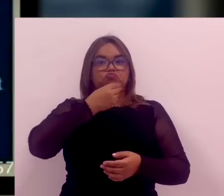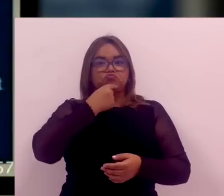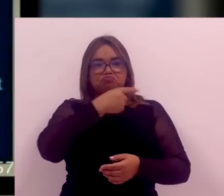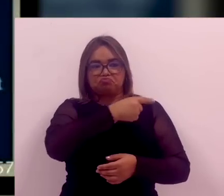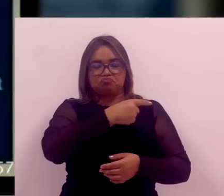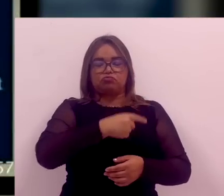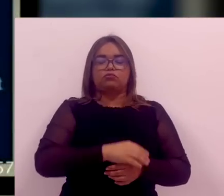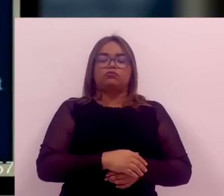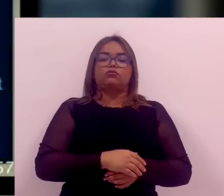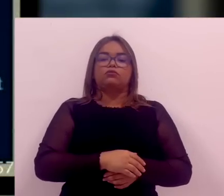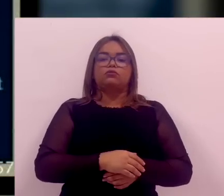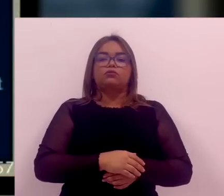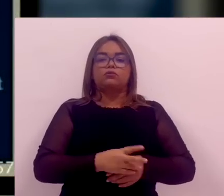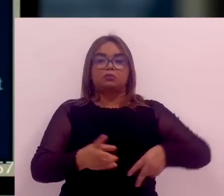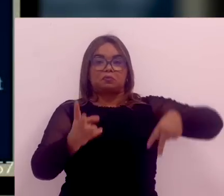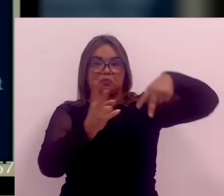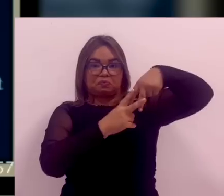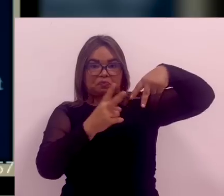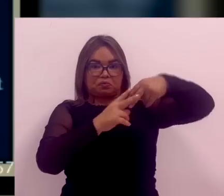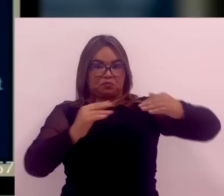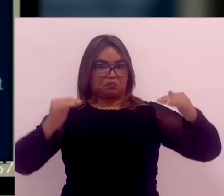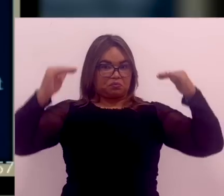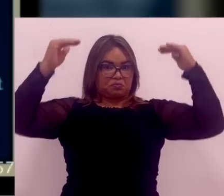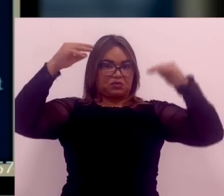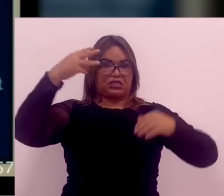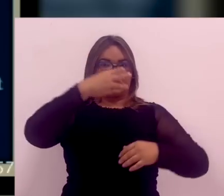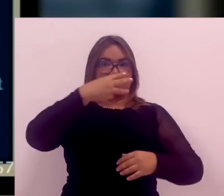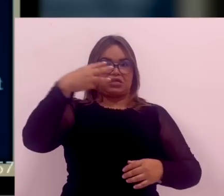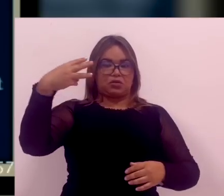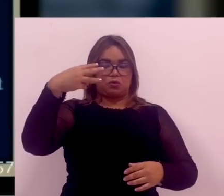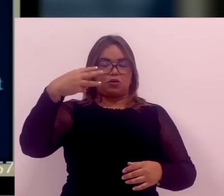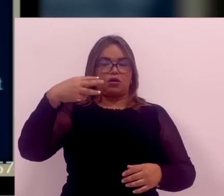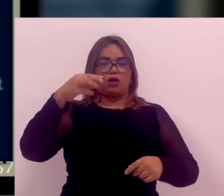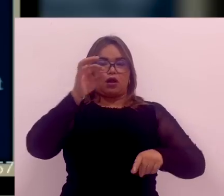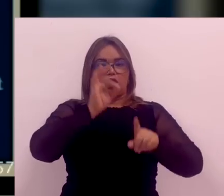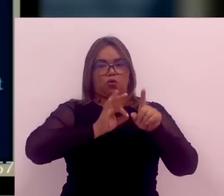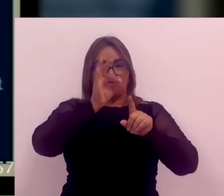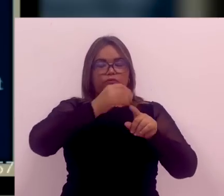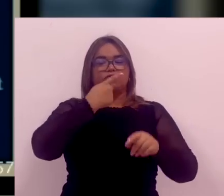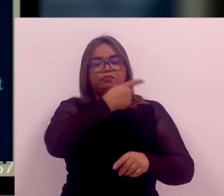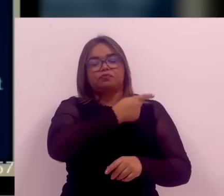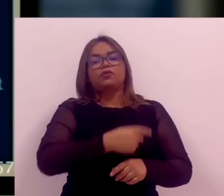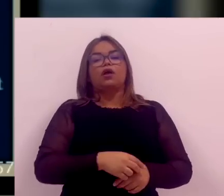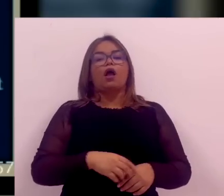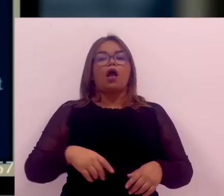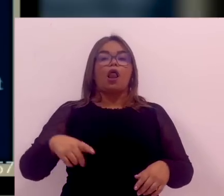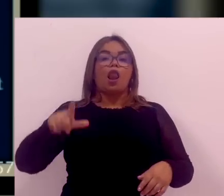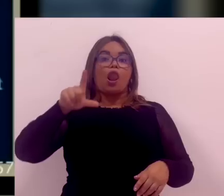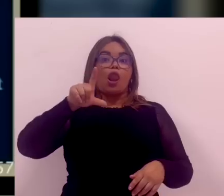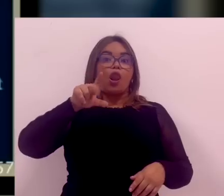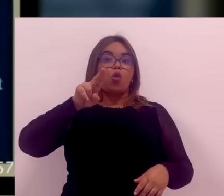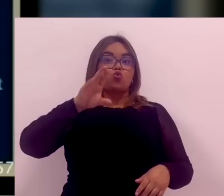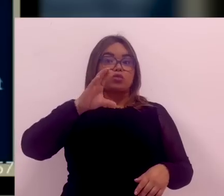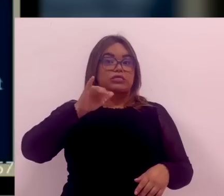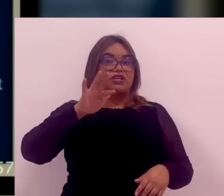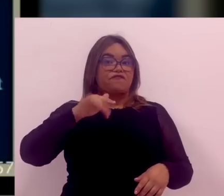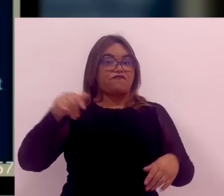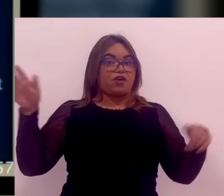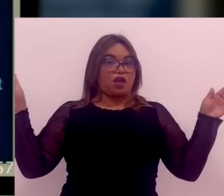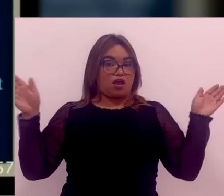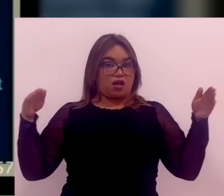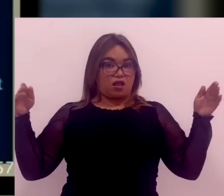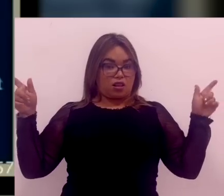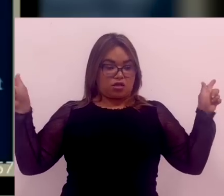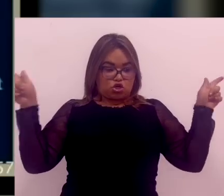Vamos a Albert Pike diretamente. Maçom de 33º grau. Lúcifer é o portador de luz. Nome